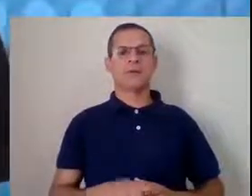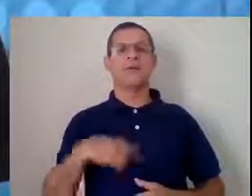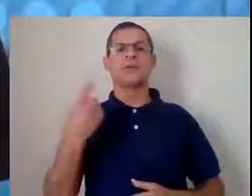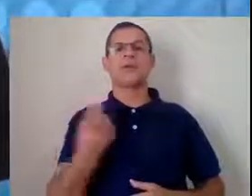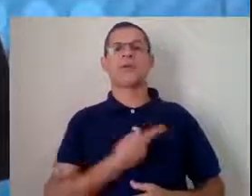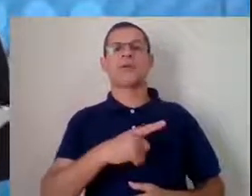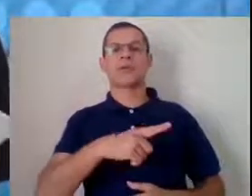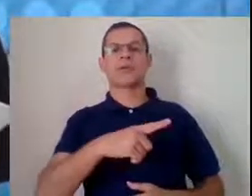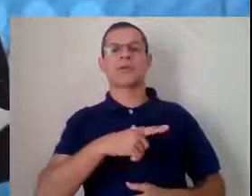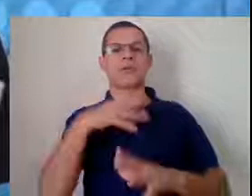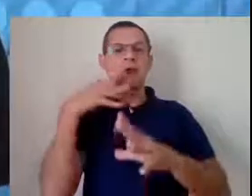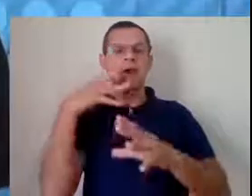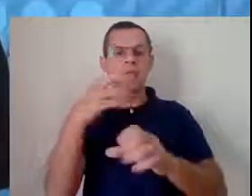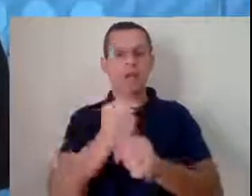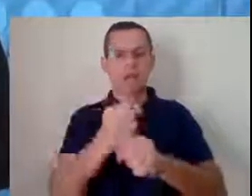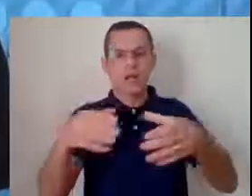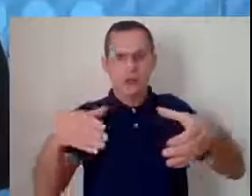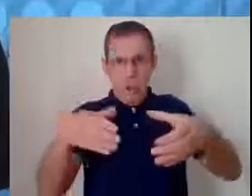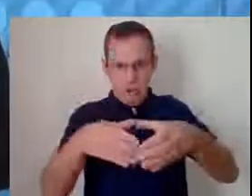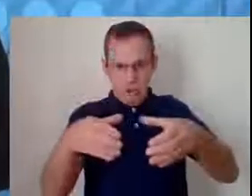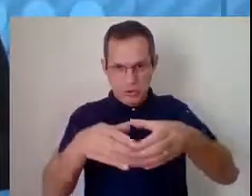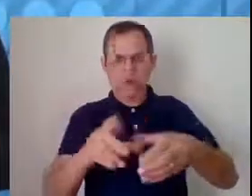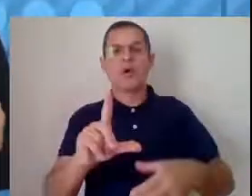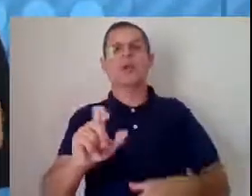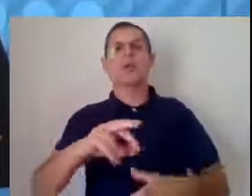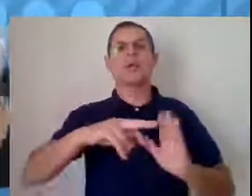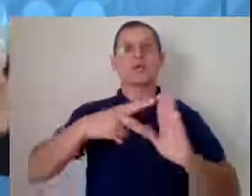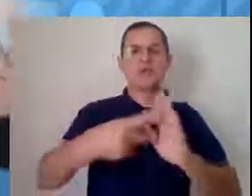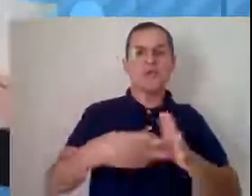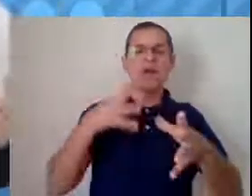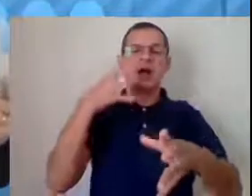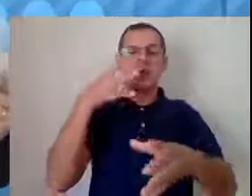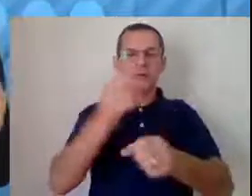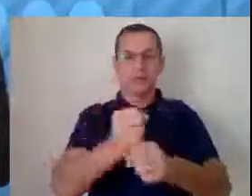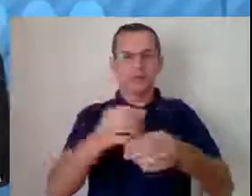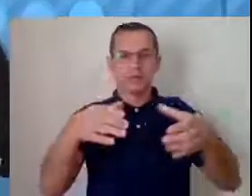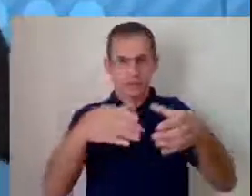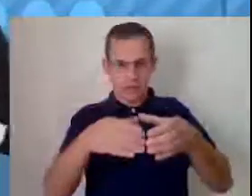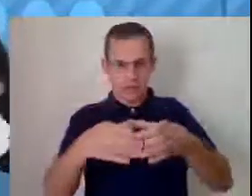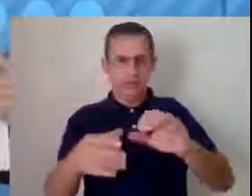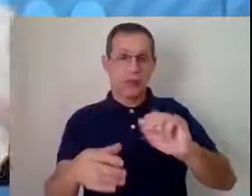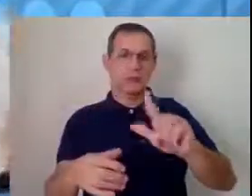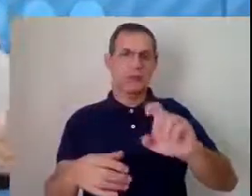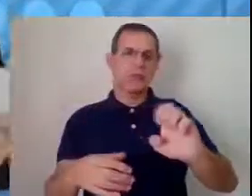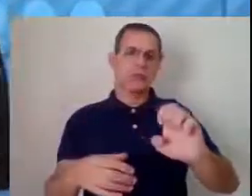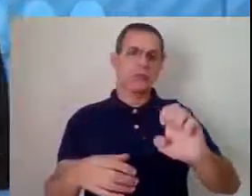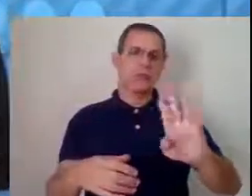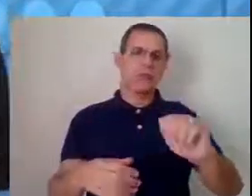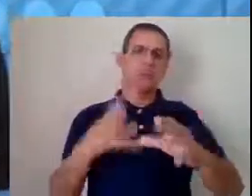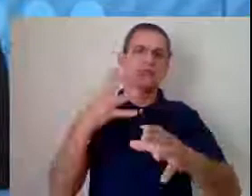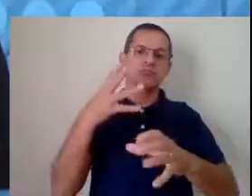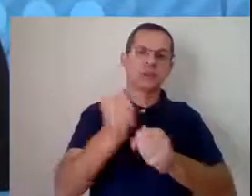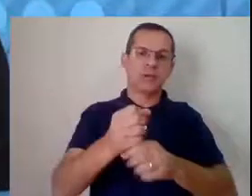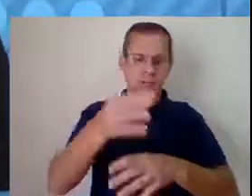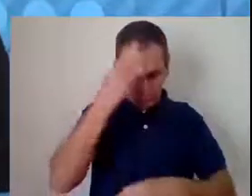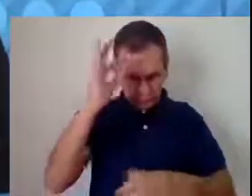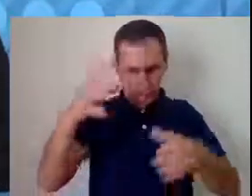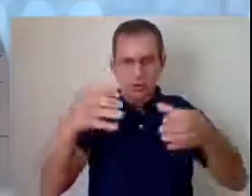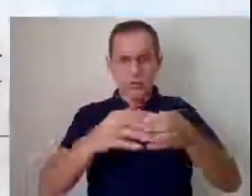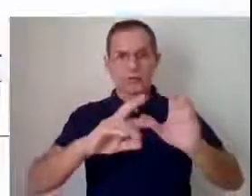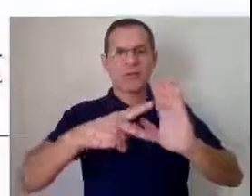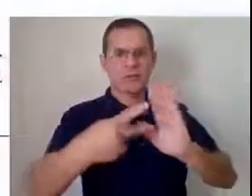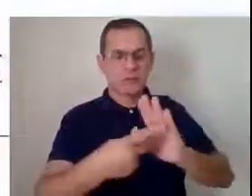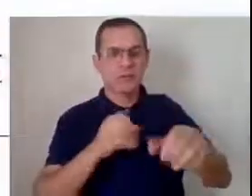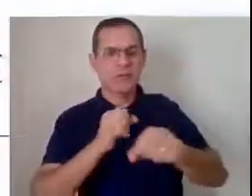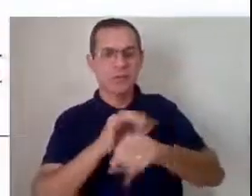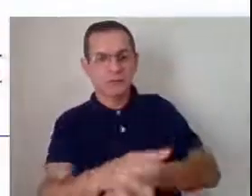Vamos para a álgebra de conjuntos. O que vem a ser álgebra de conjuntos, a teoria dos conjuntos? O que é isso? Vamos